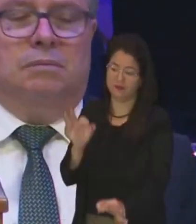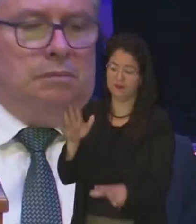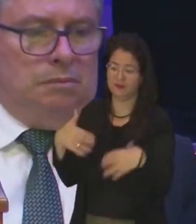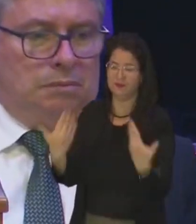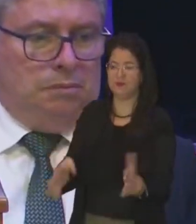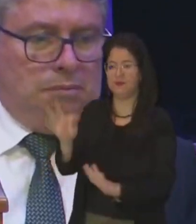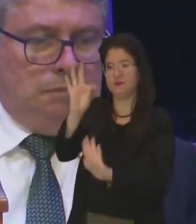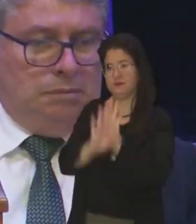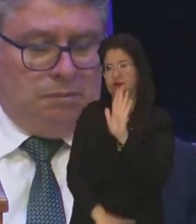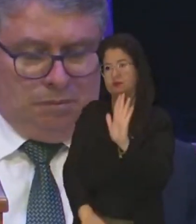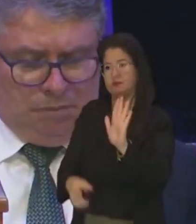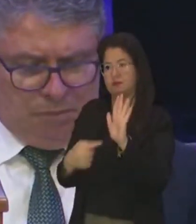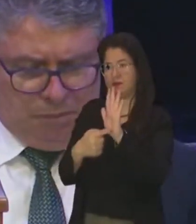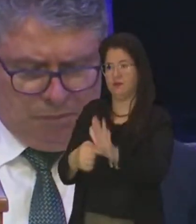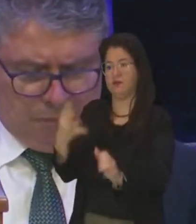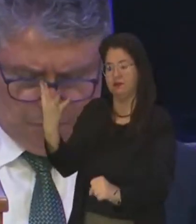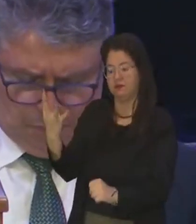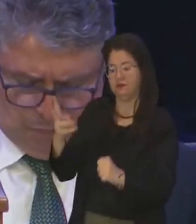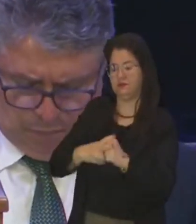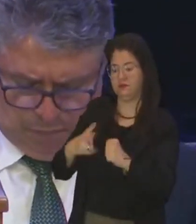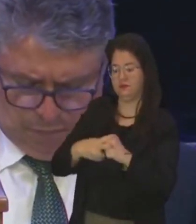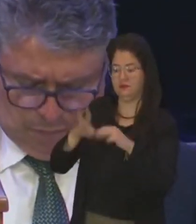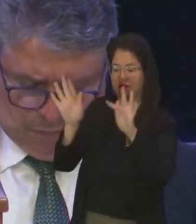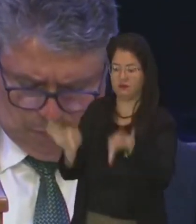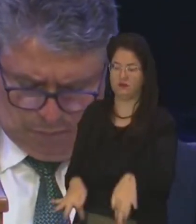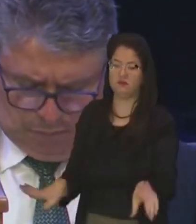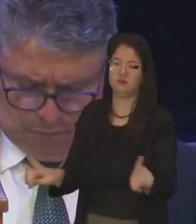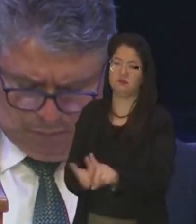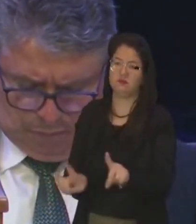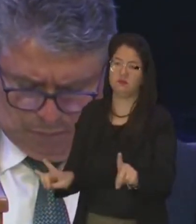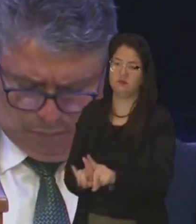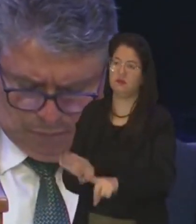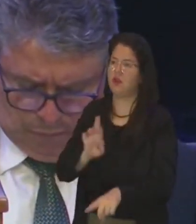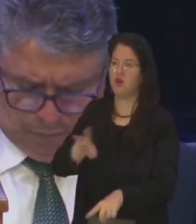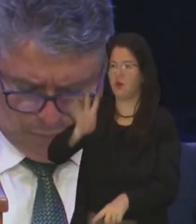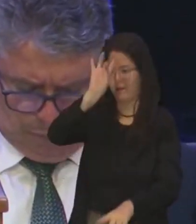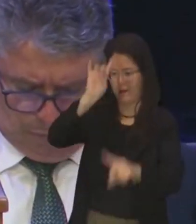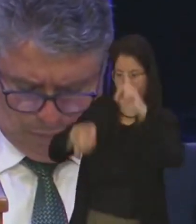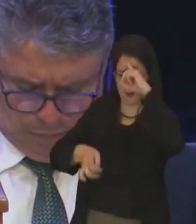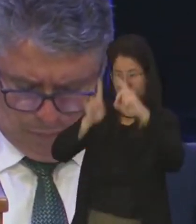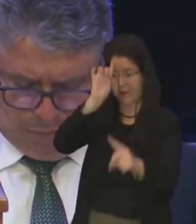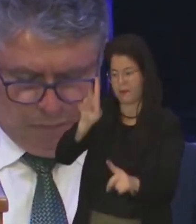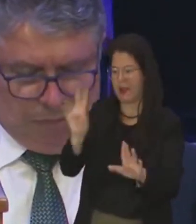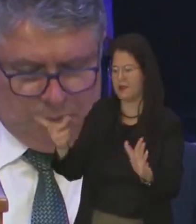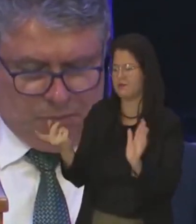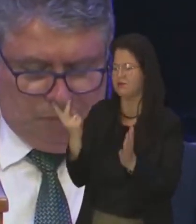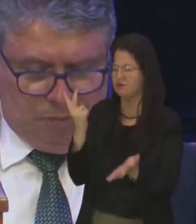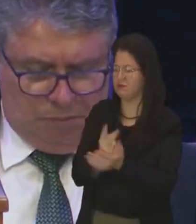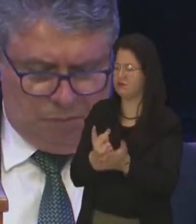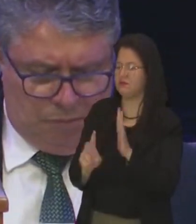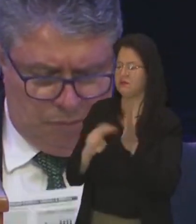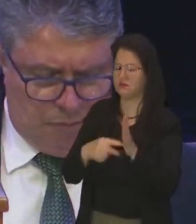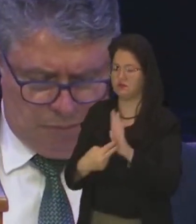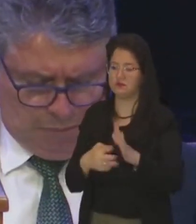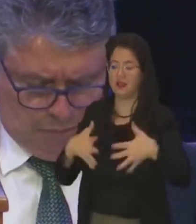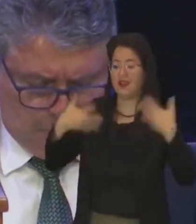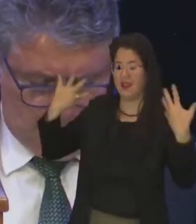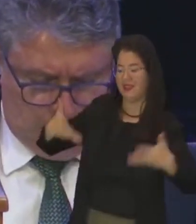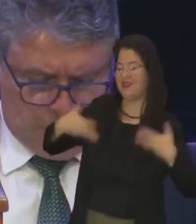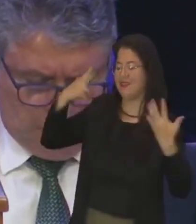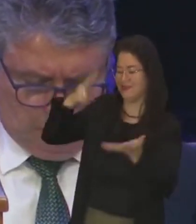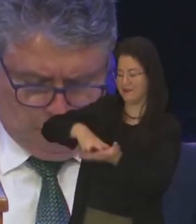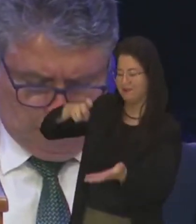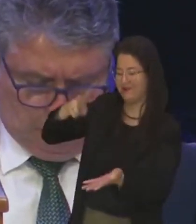texto traz 4 verbos finais que também não estão no imperativo, né, no mesmo sentido: alegrar,